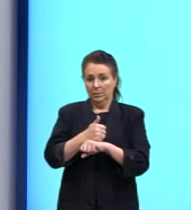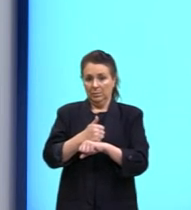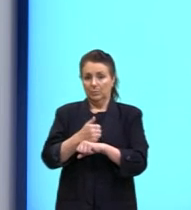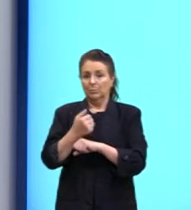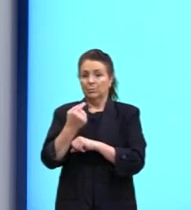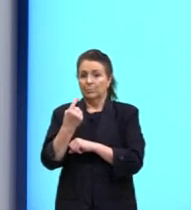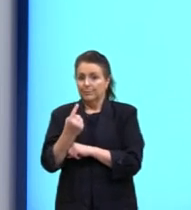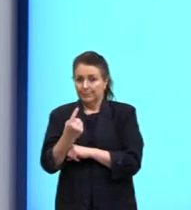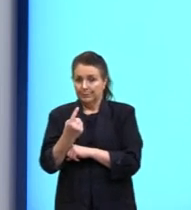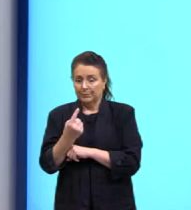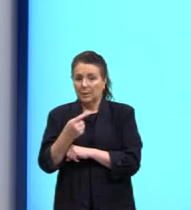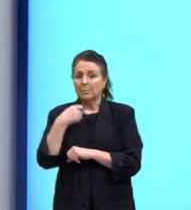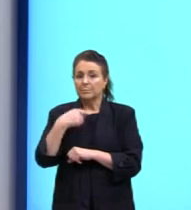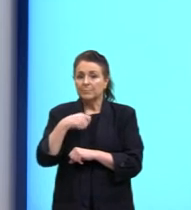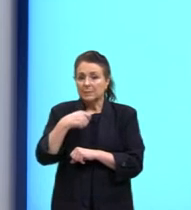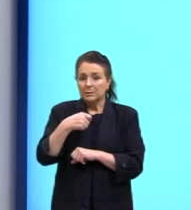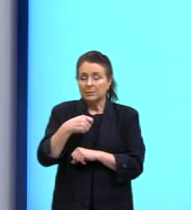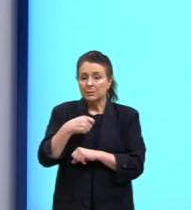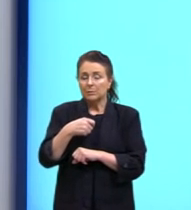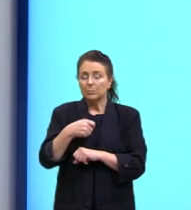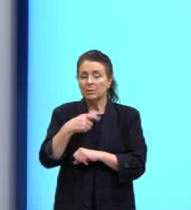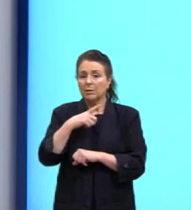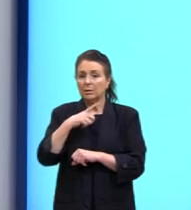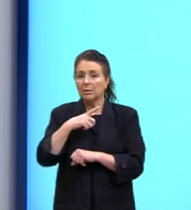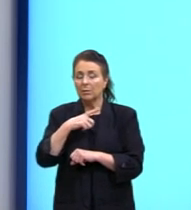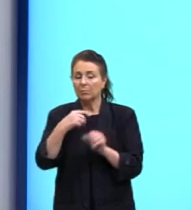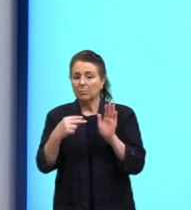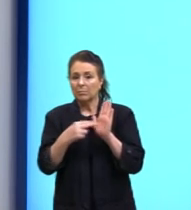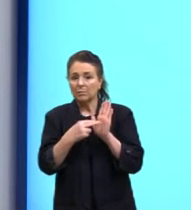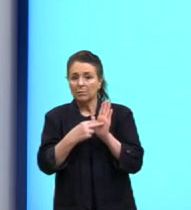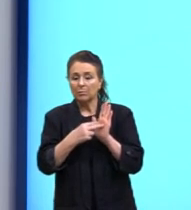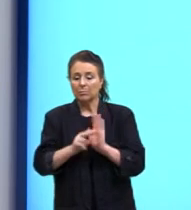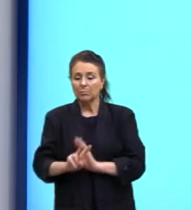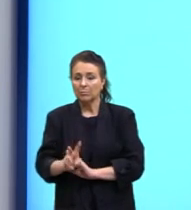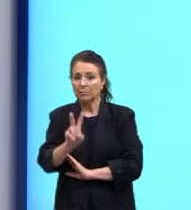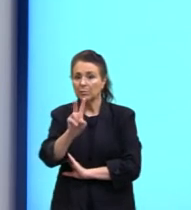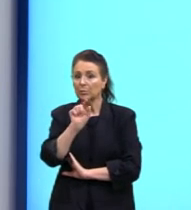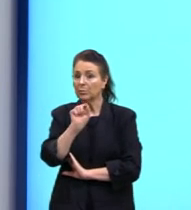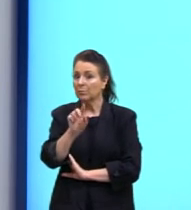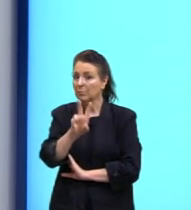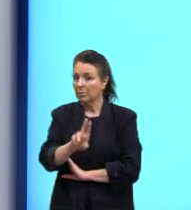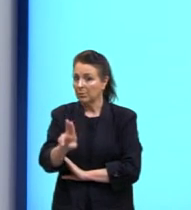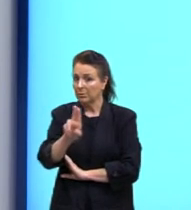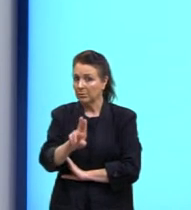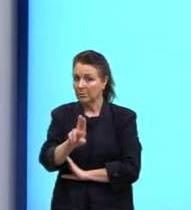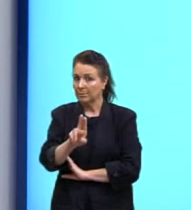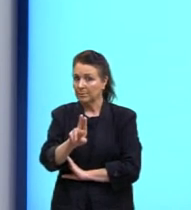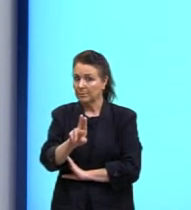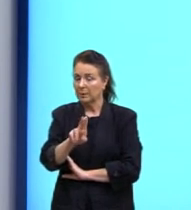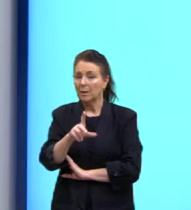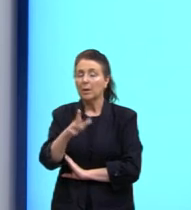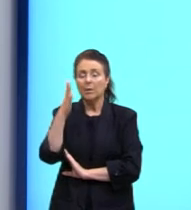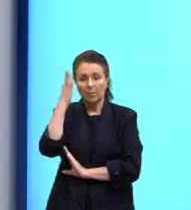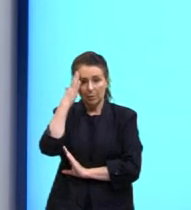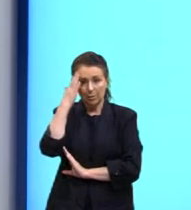Eu também preciso prestar atenção no valor que eu vou utilizar porque eu sei quanto que tem uma saca de